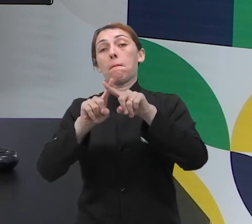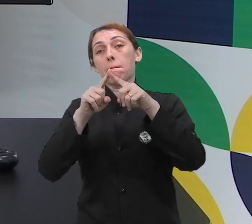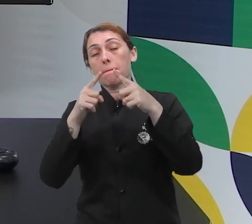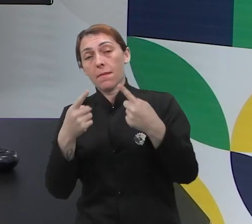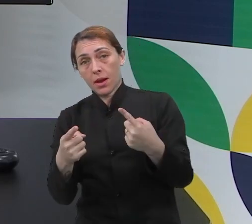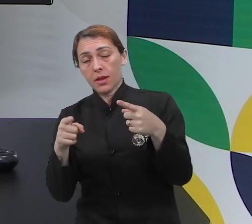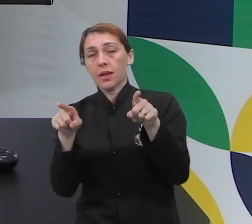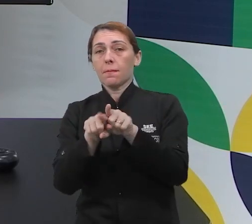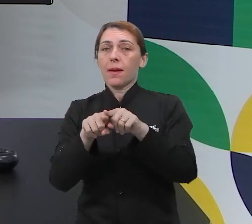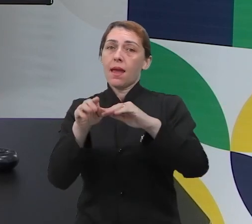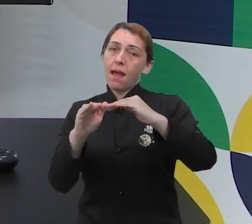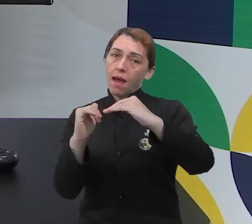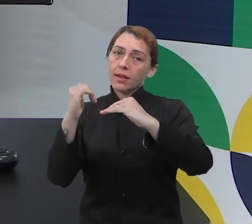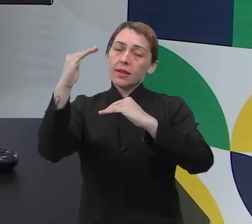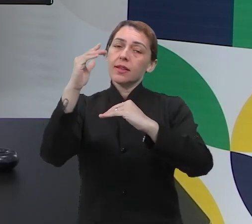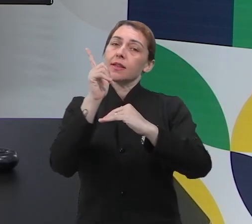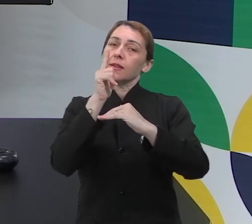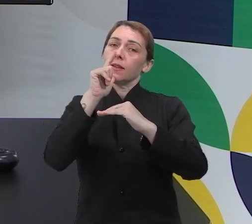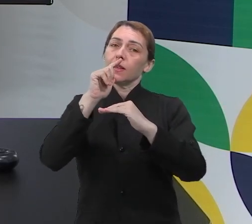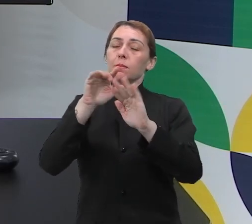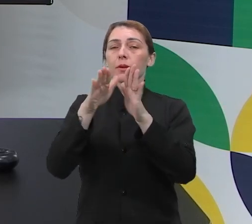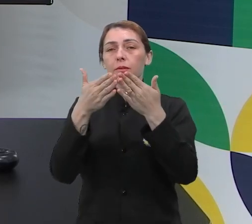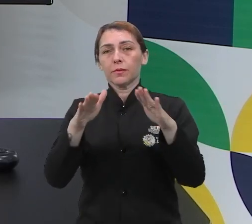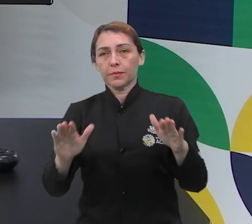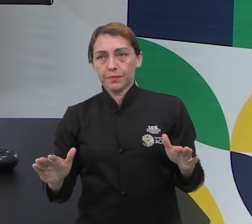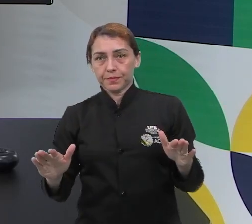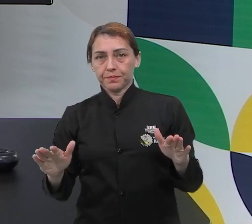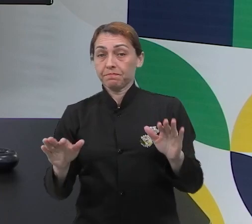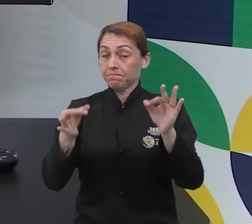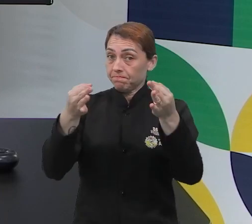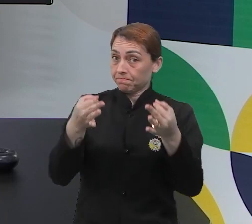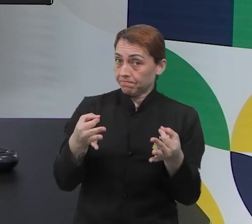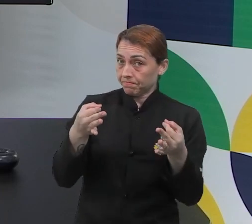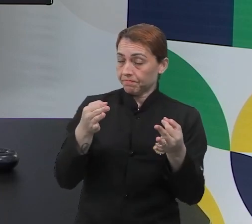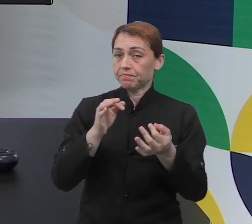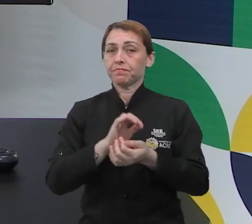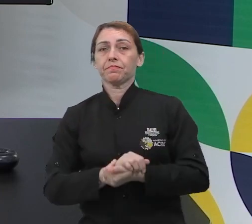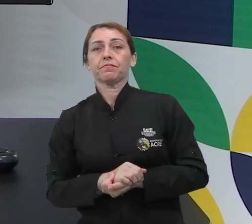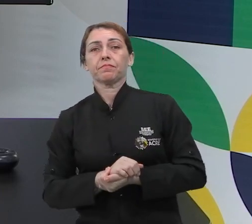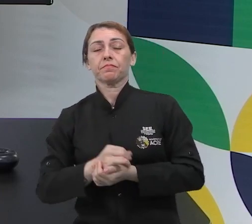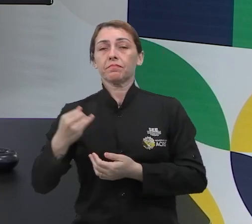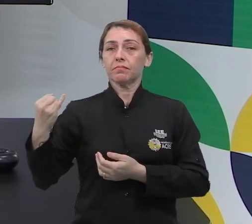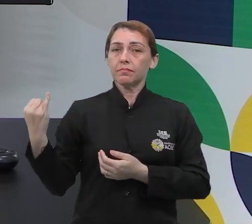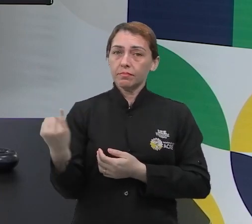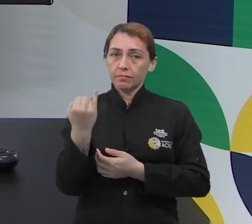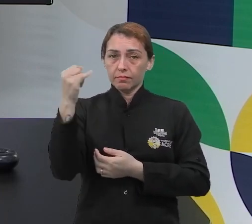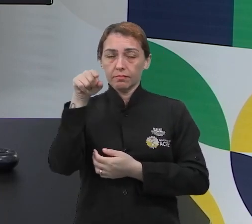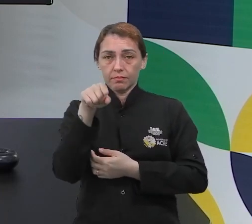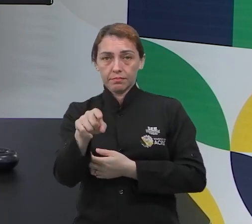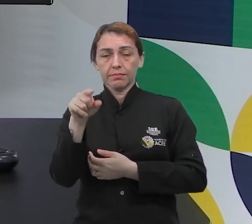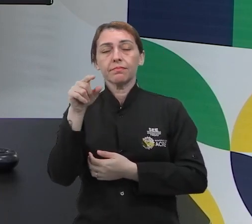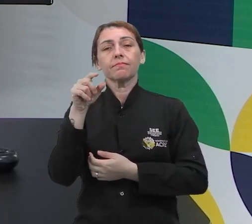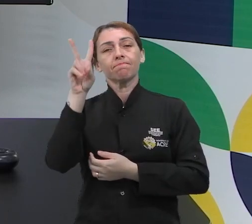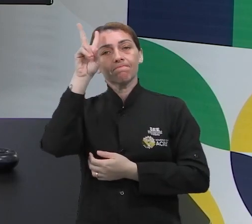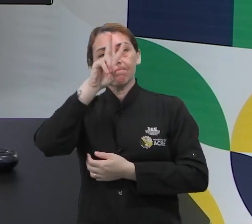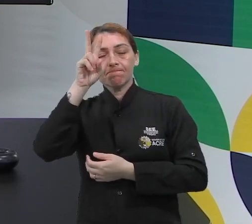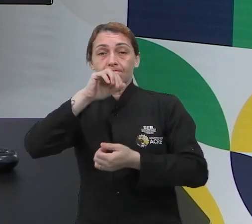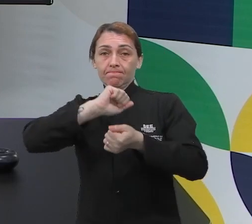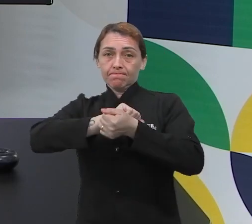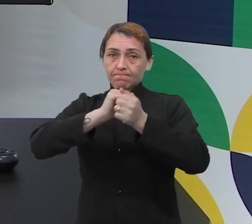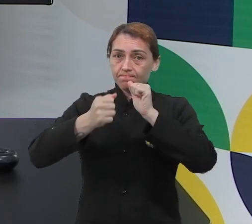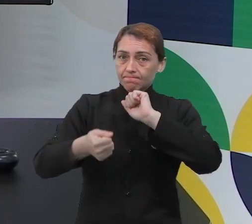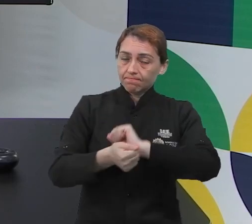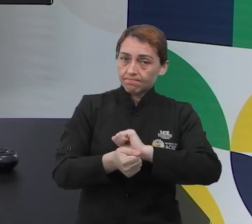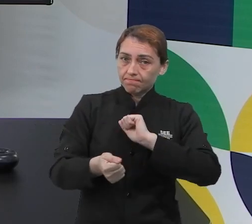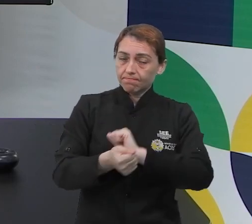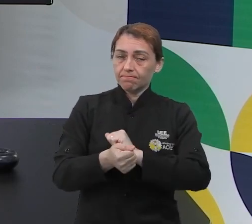está acima do nível do mar, correto? E assim, gente, é importante que você leve, que você associe, como eu falei